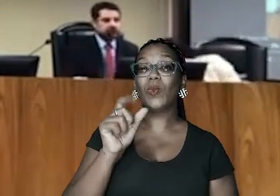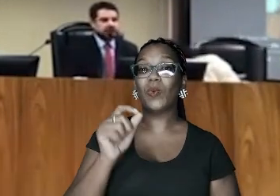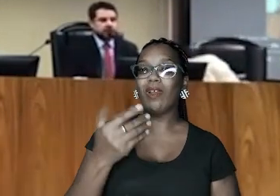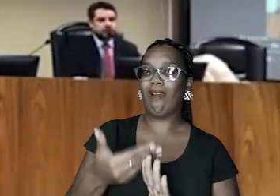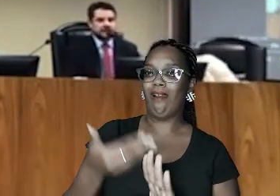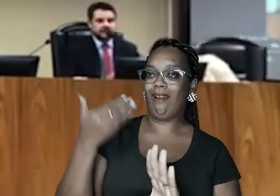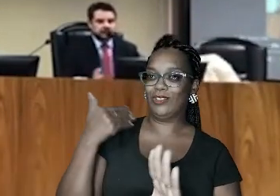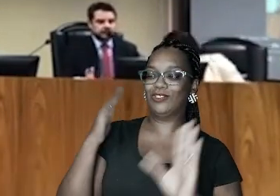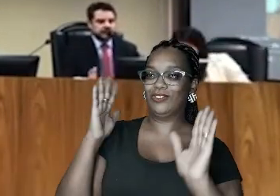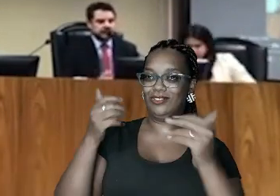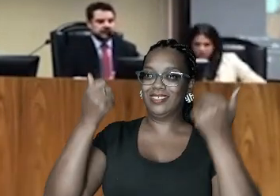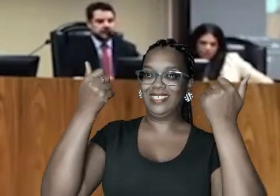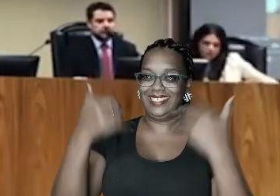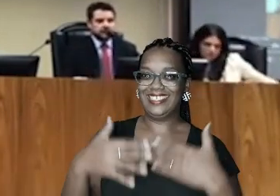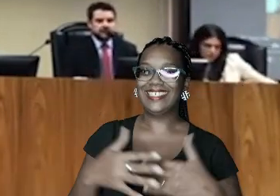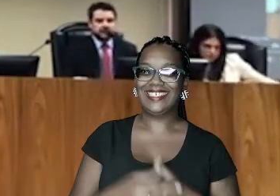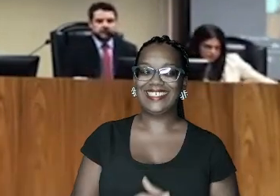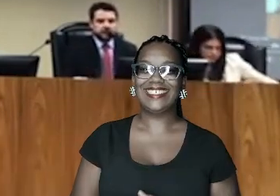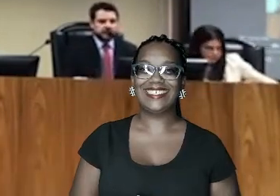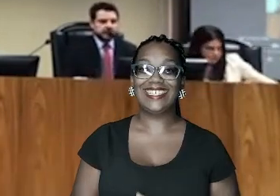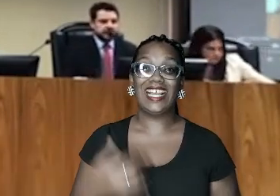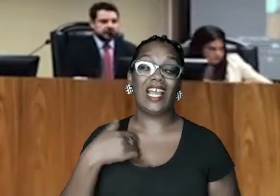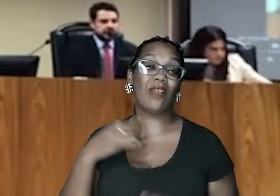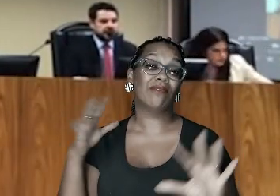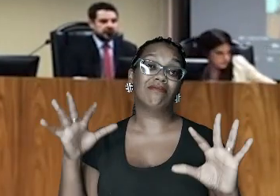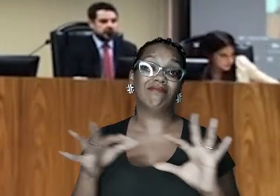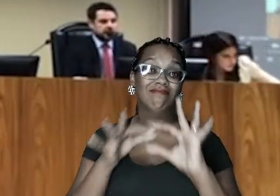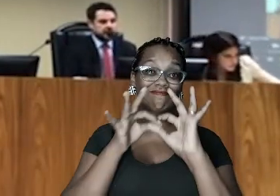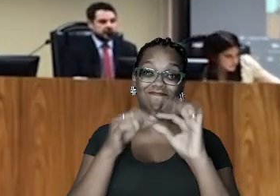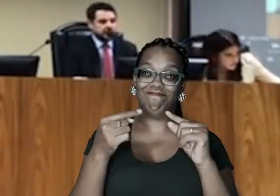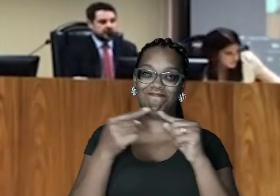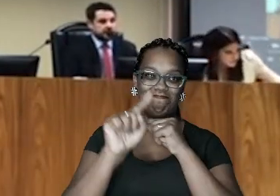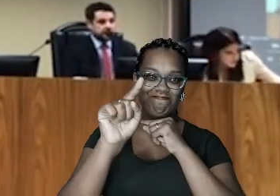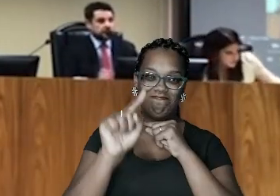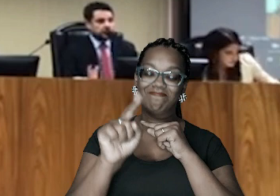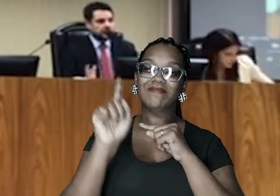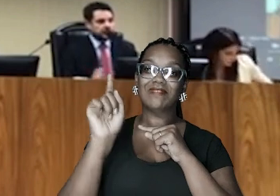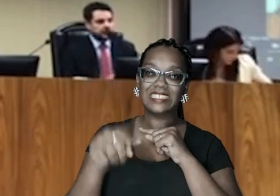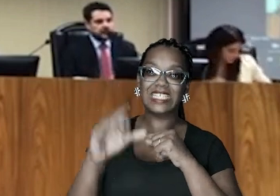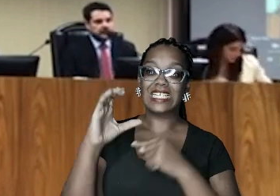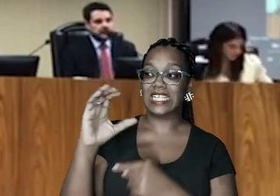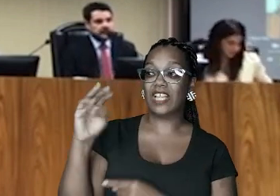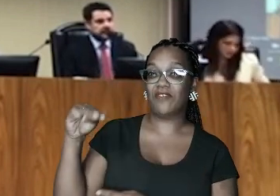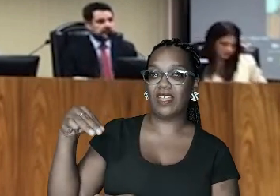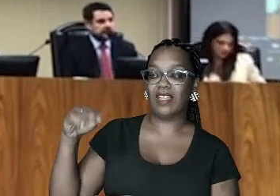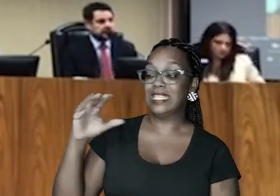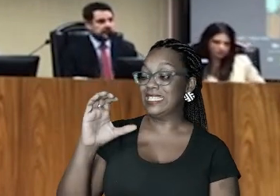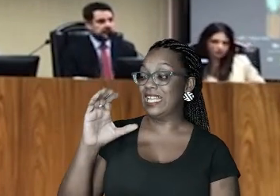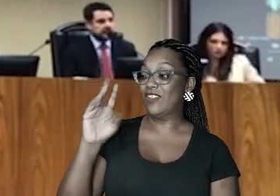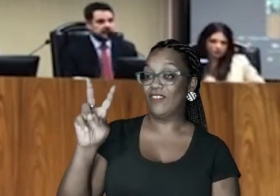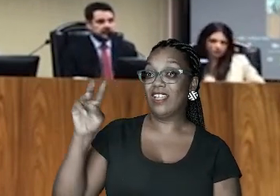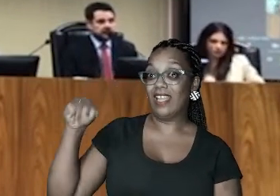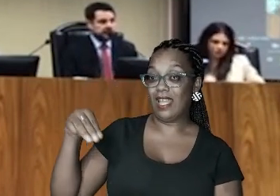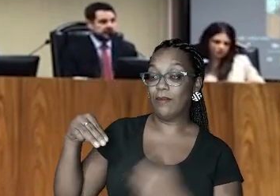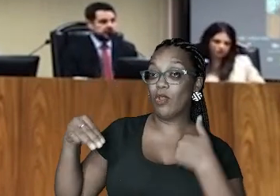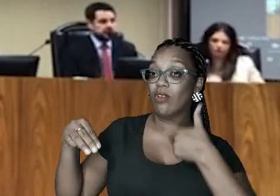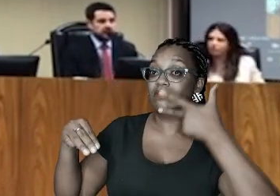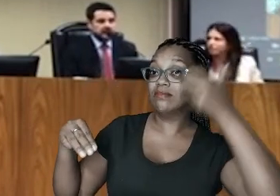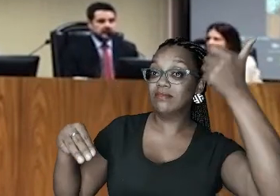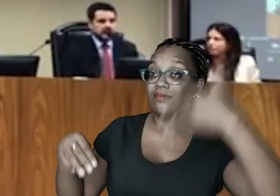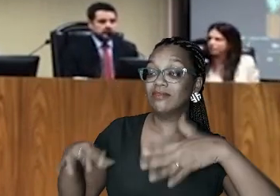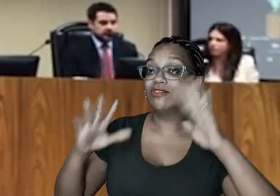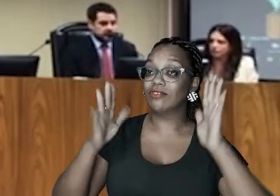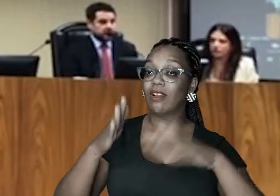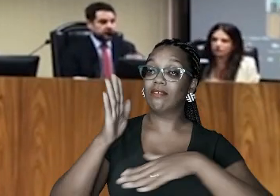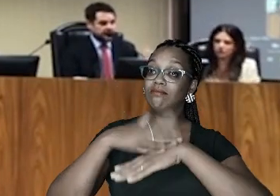né Começando por dizer como já fez o papel aqui o que eu aqui de lei não vincula é necessariamente a cvm